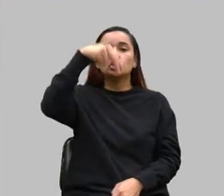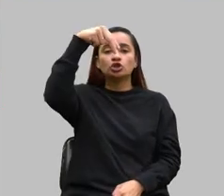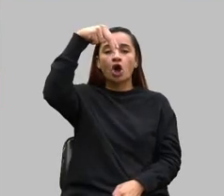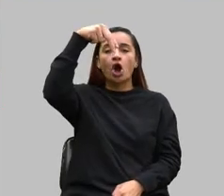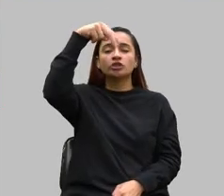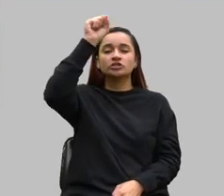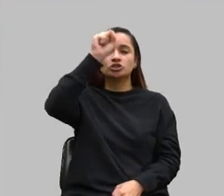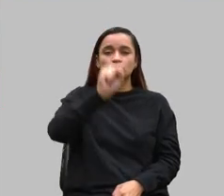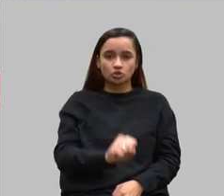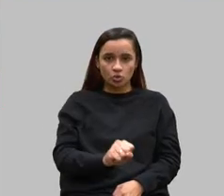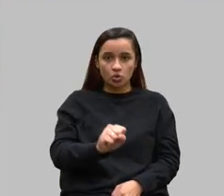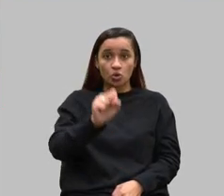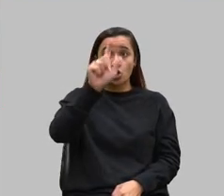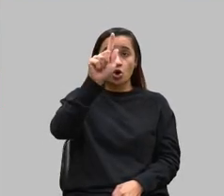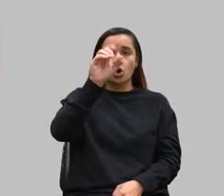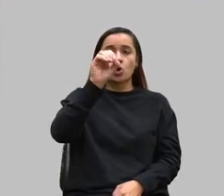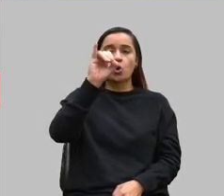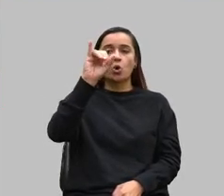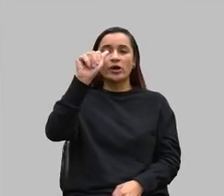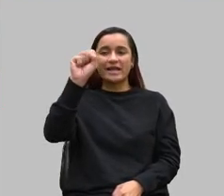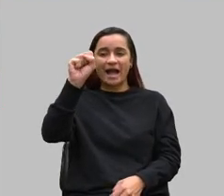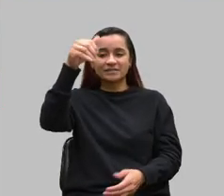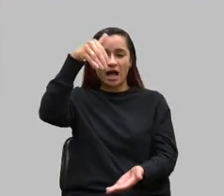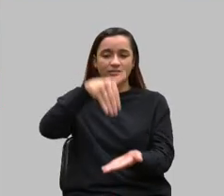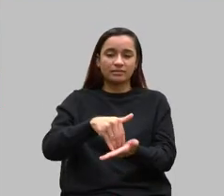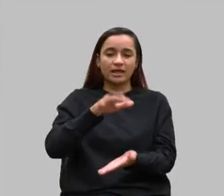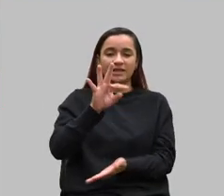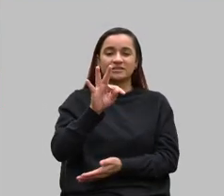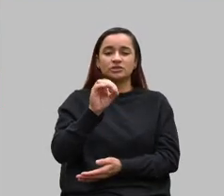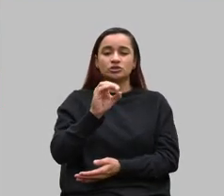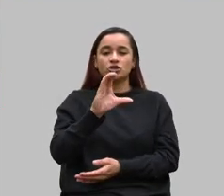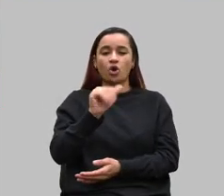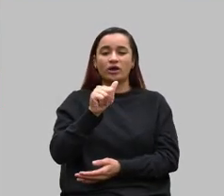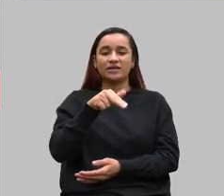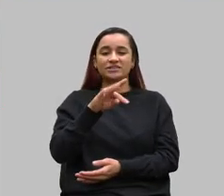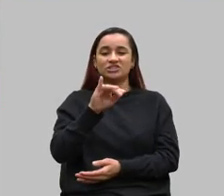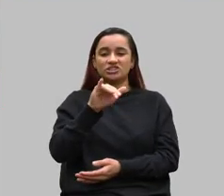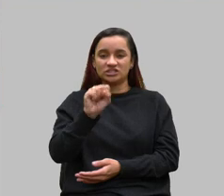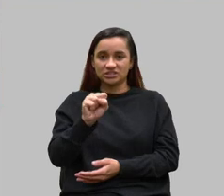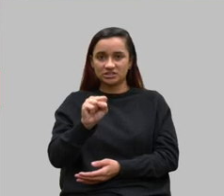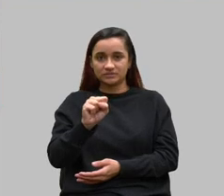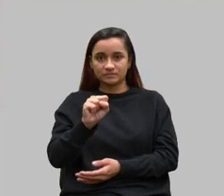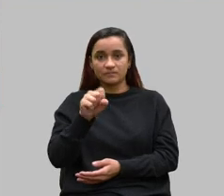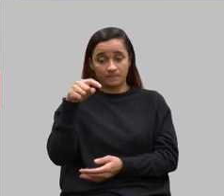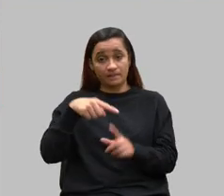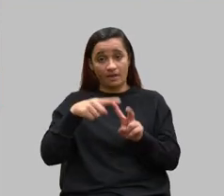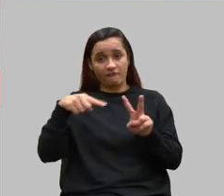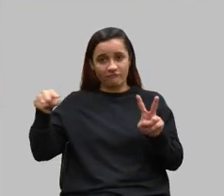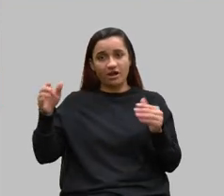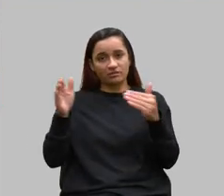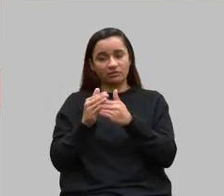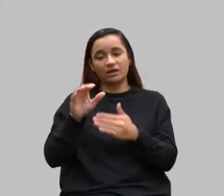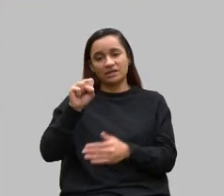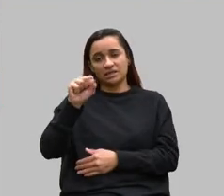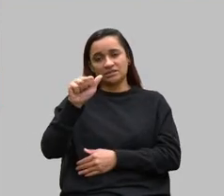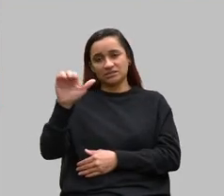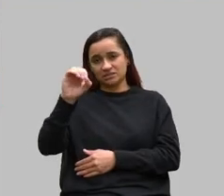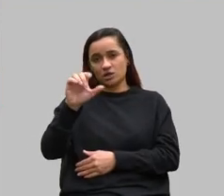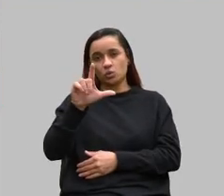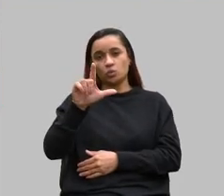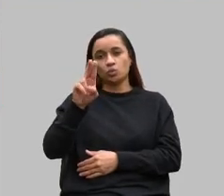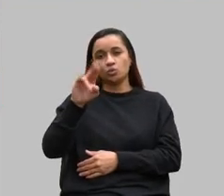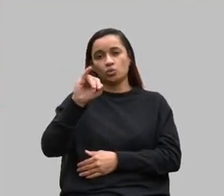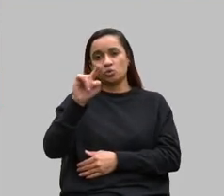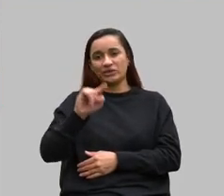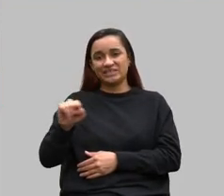interligada lá na na ferrovia da Vale que vai até São luí onde já o compartilhamento